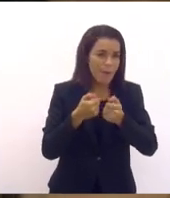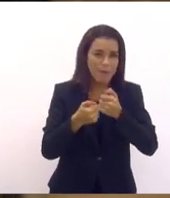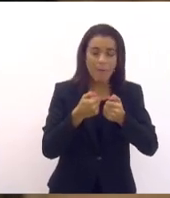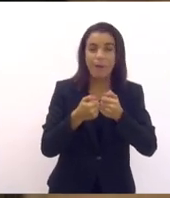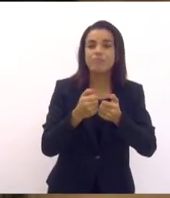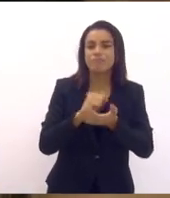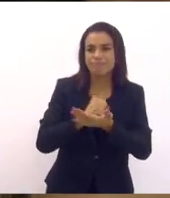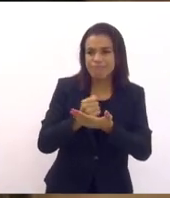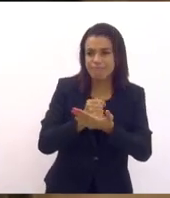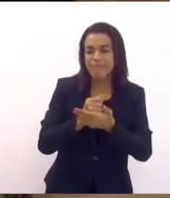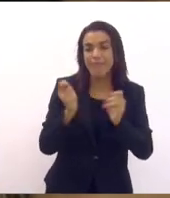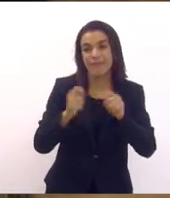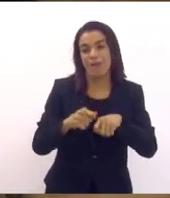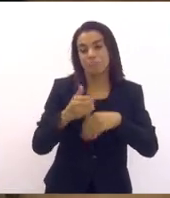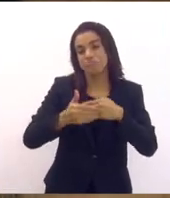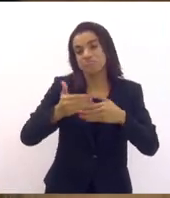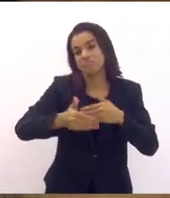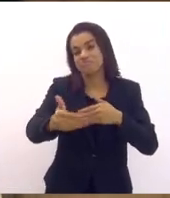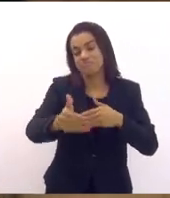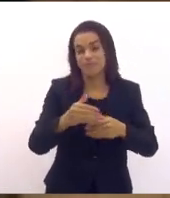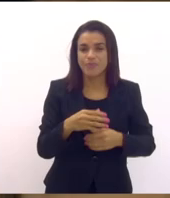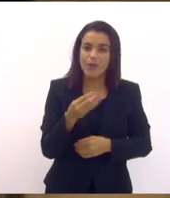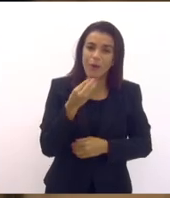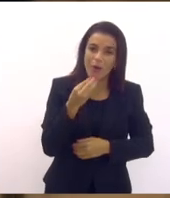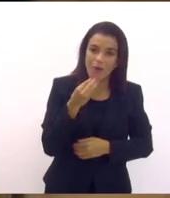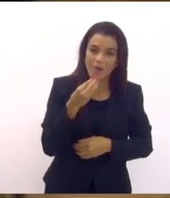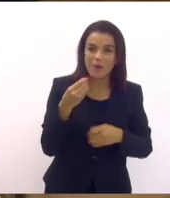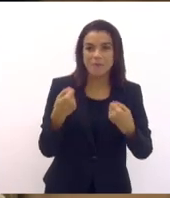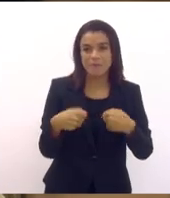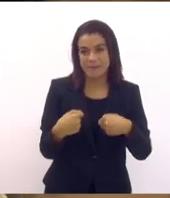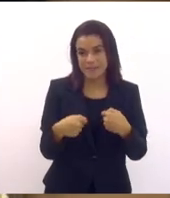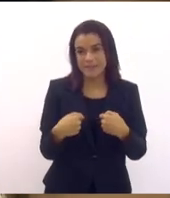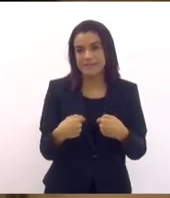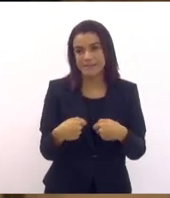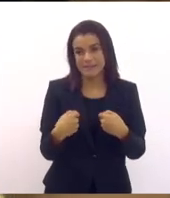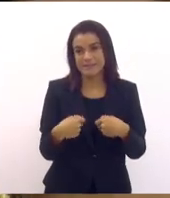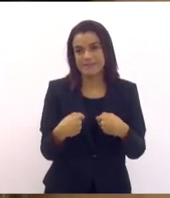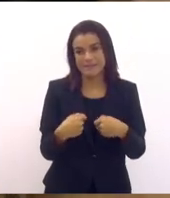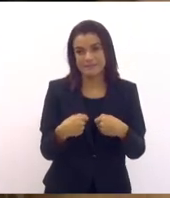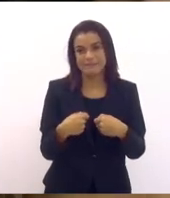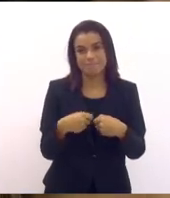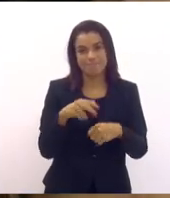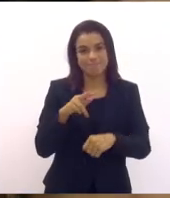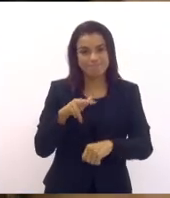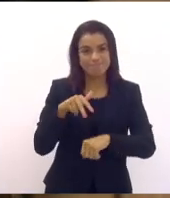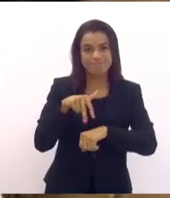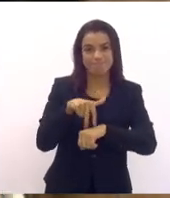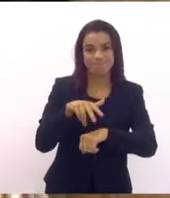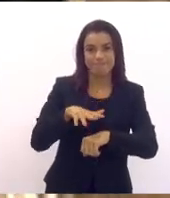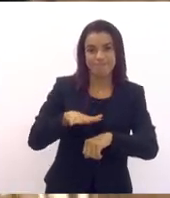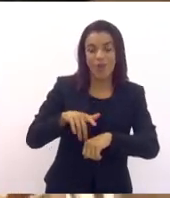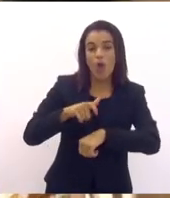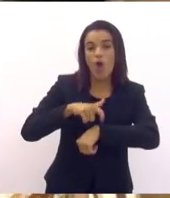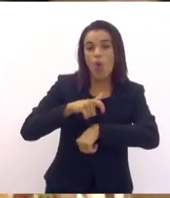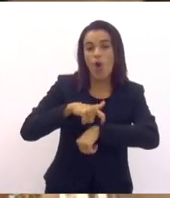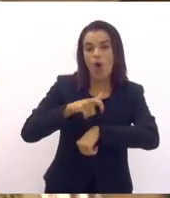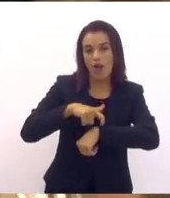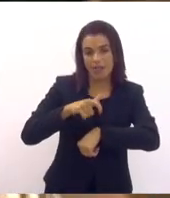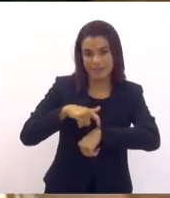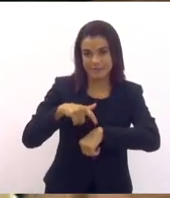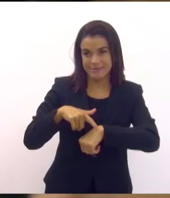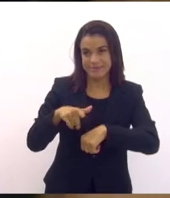daí nós vamos à frente óbvio que nós precisamos realmente ocupar o espaço dessas crianças vou pedir